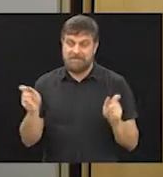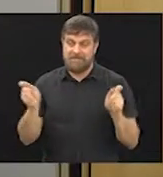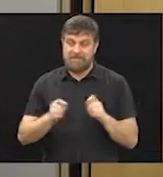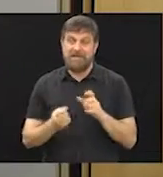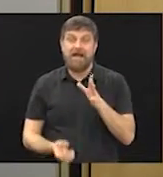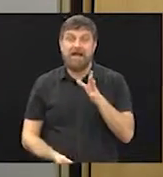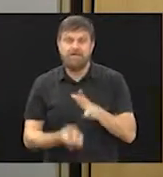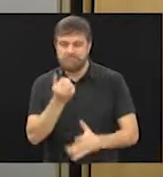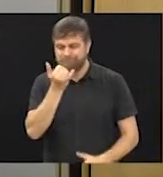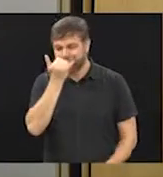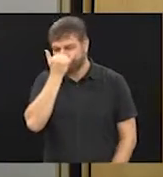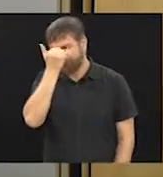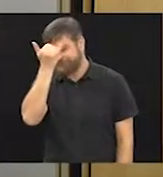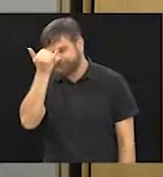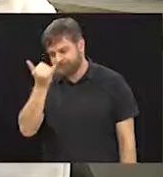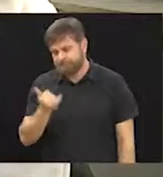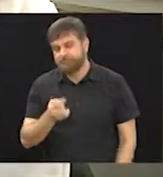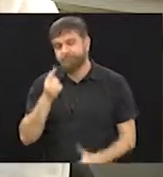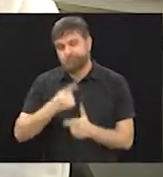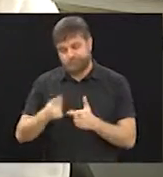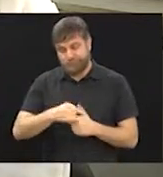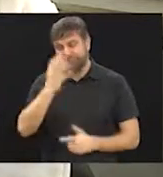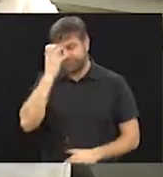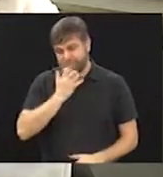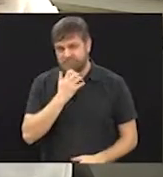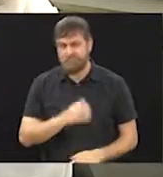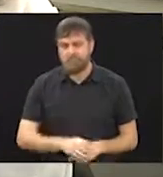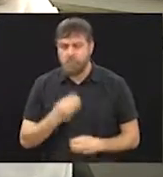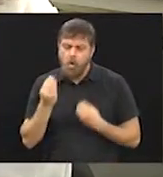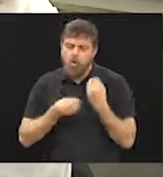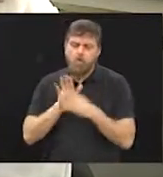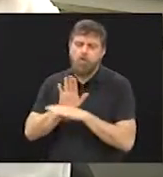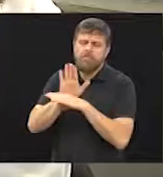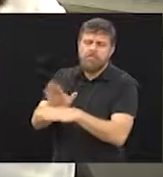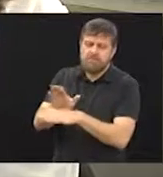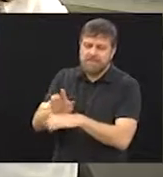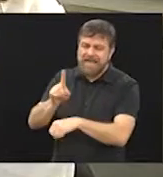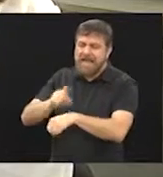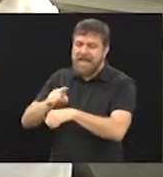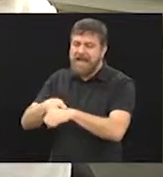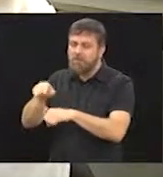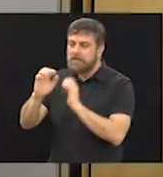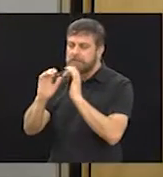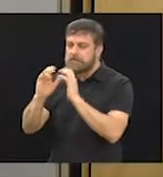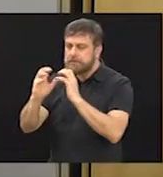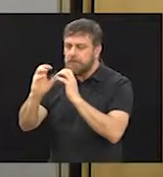a consequências graves. Tem como ajudar nesse caso, quem está por perto?